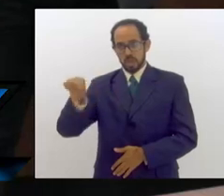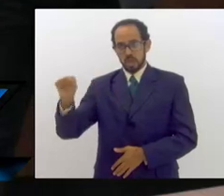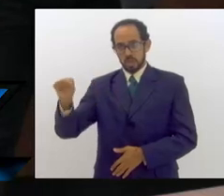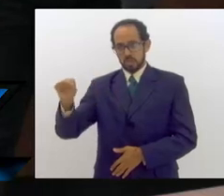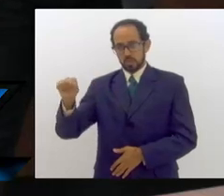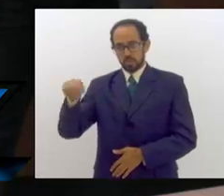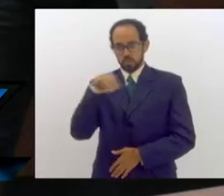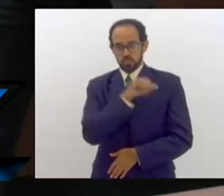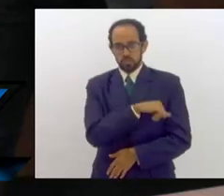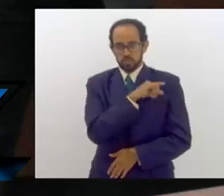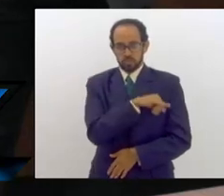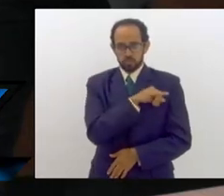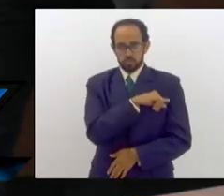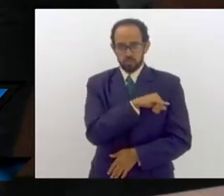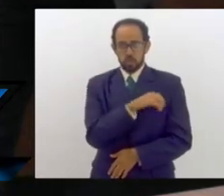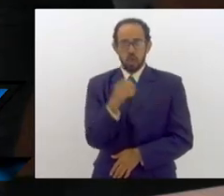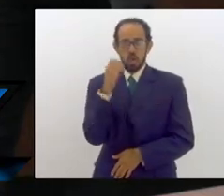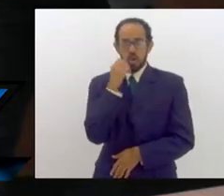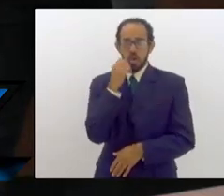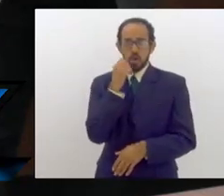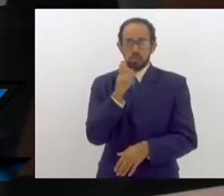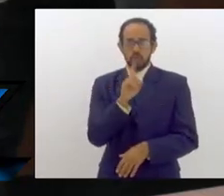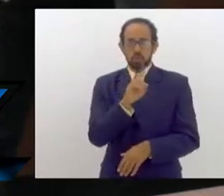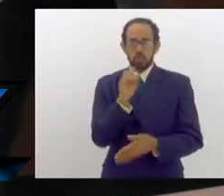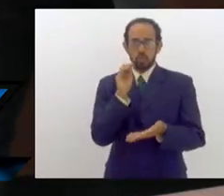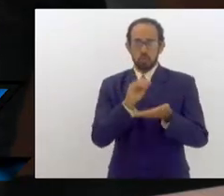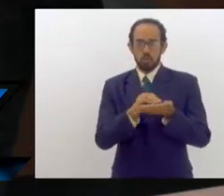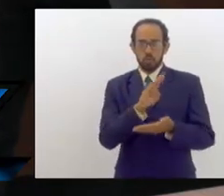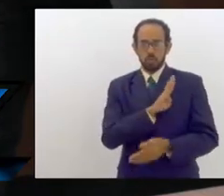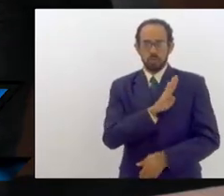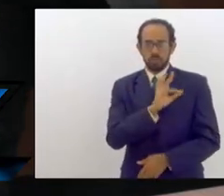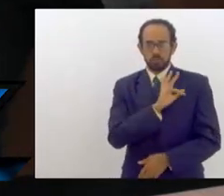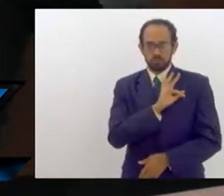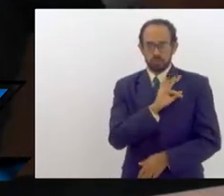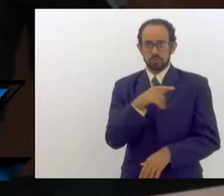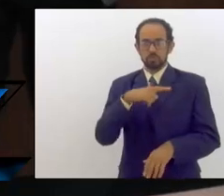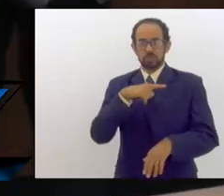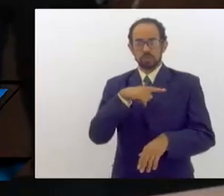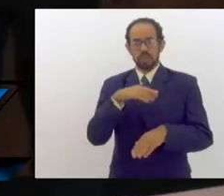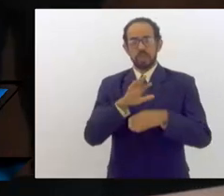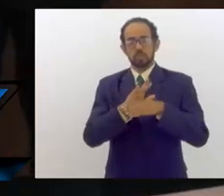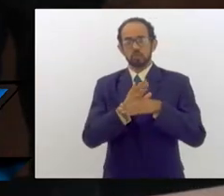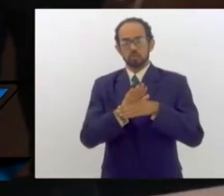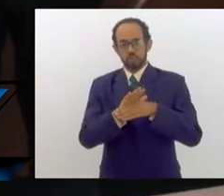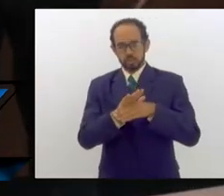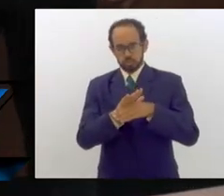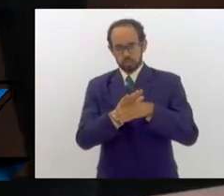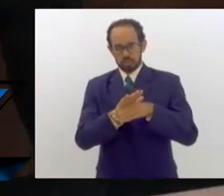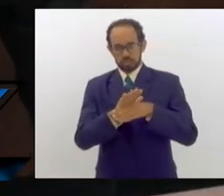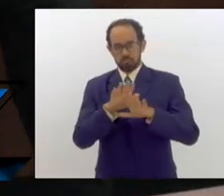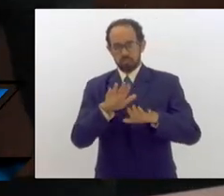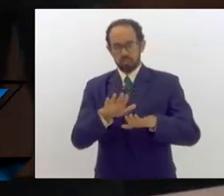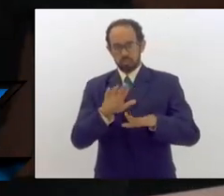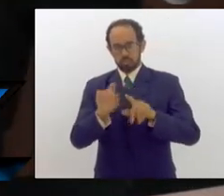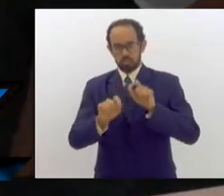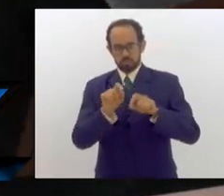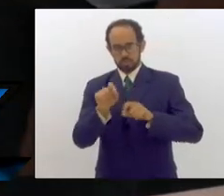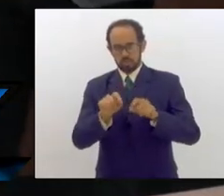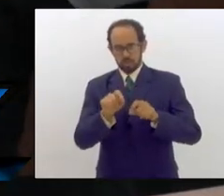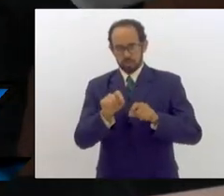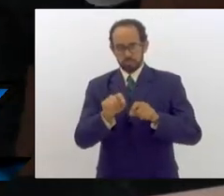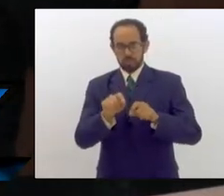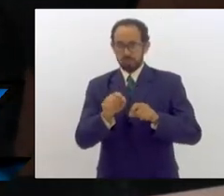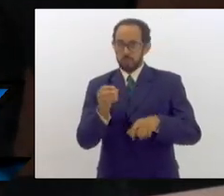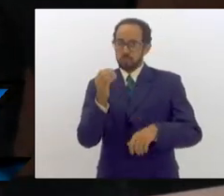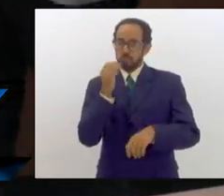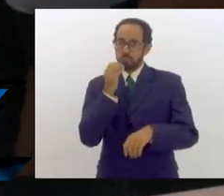evidentemente ele não botou na baixada porque lá já tem em Caxias Então eu acho que cabe na capital